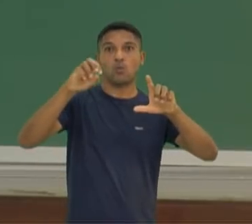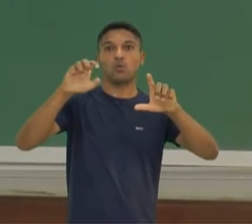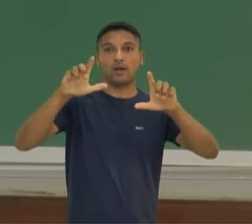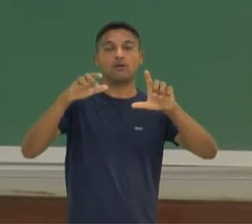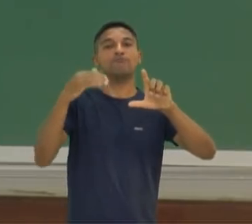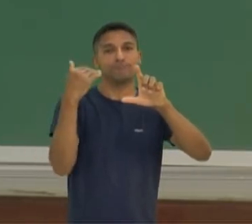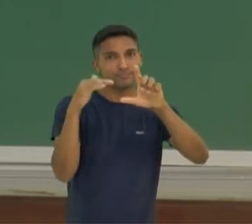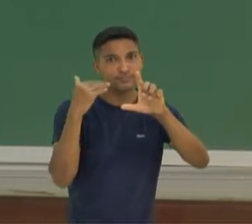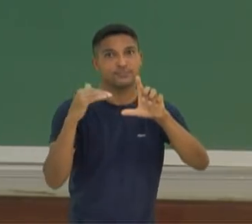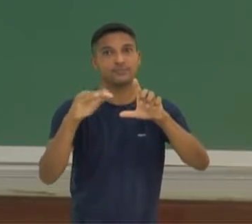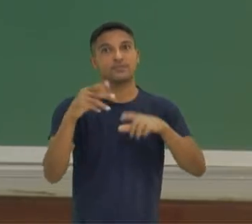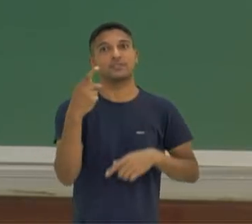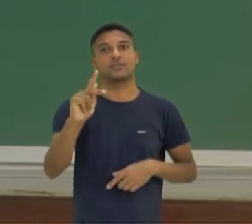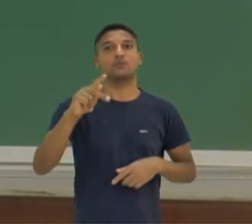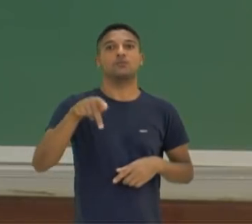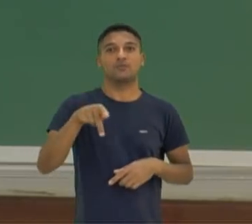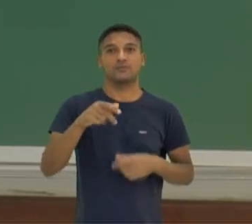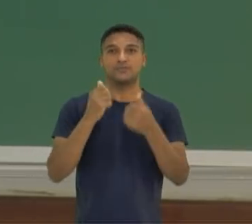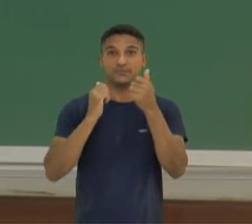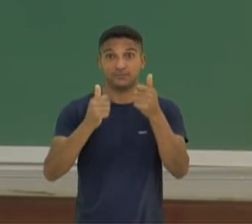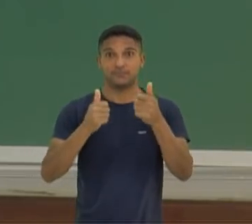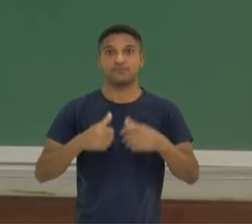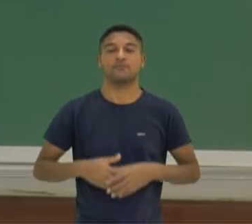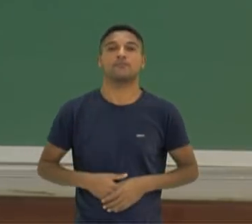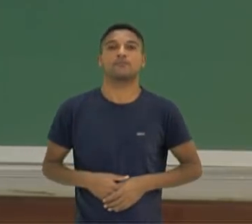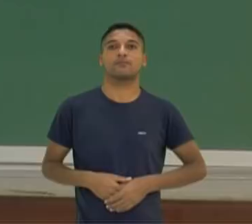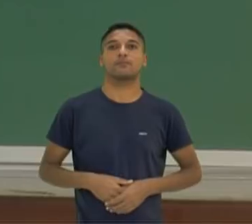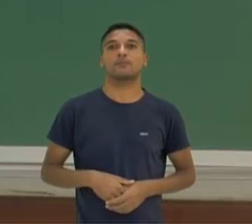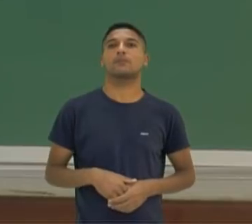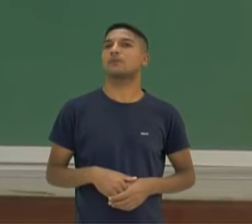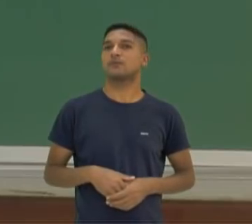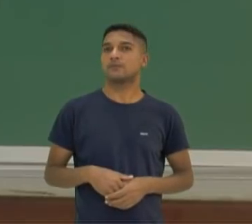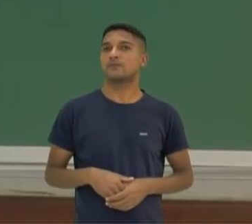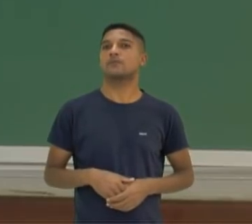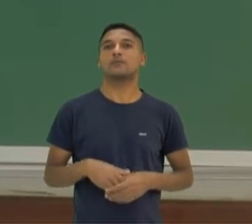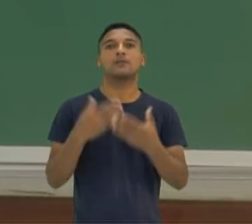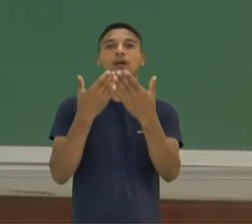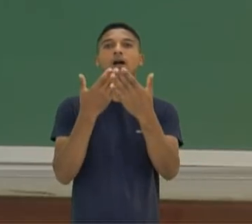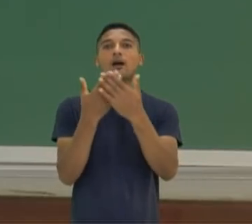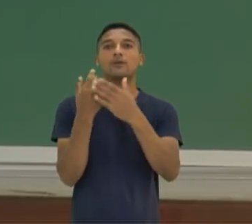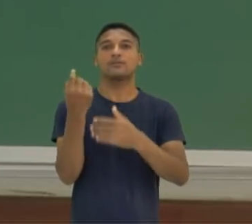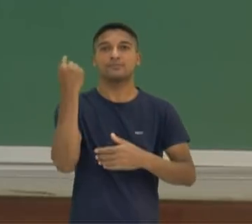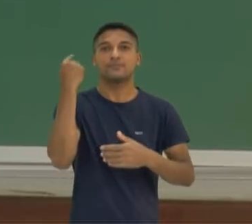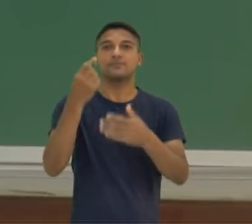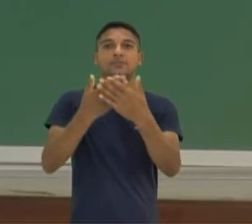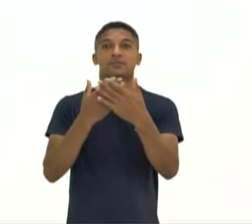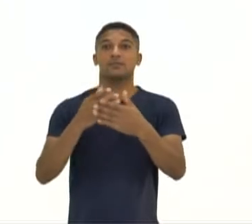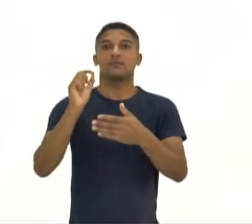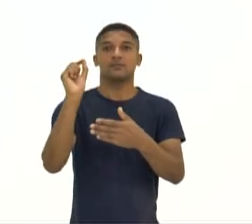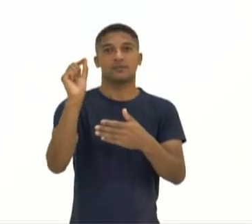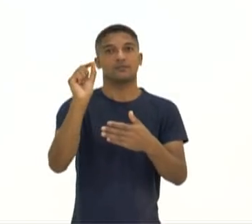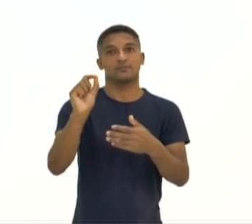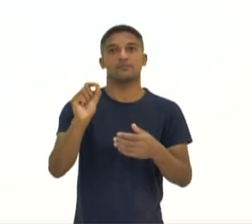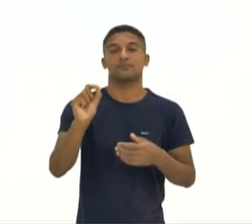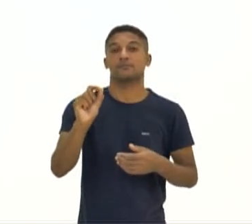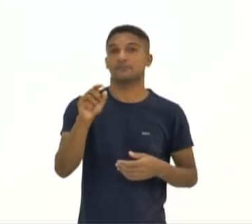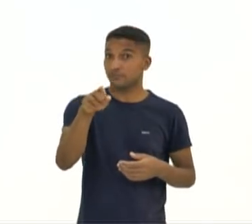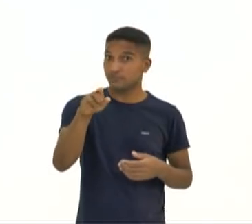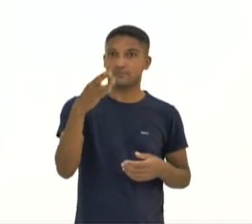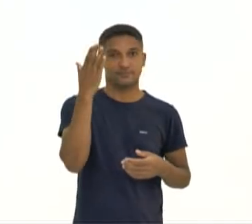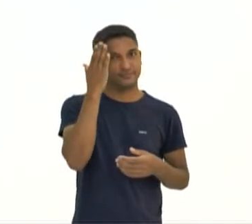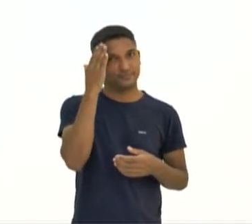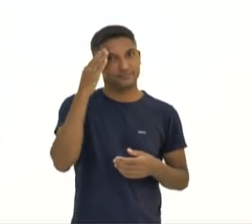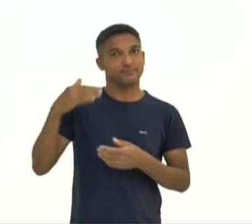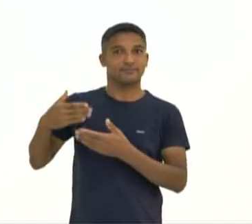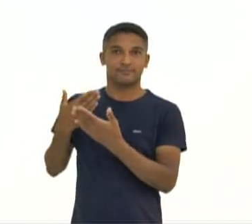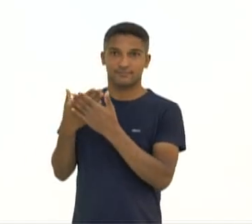lá para a nossa aula? Então, o que nós estudamos na aula anterior? Como vocês sabem, a gente está vindo de uma